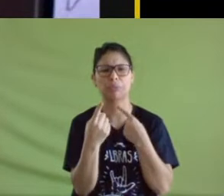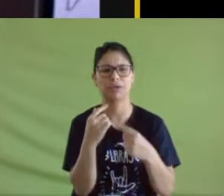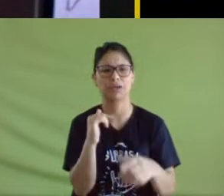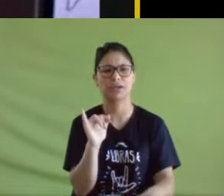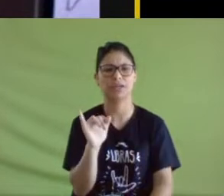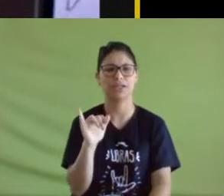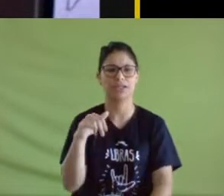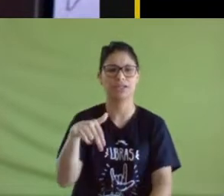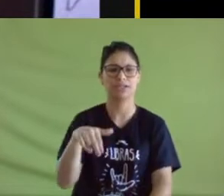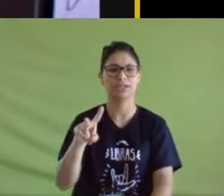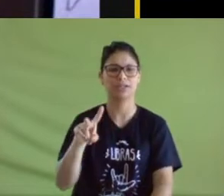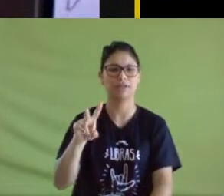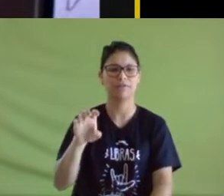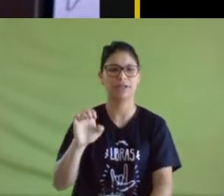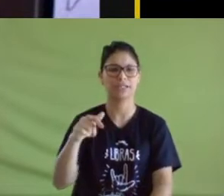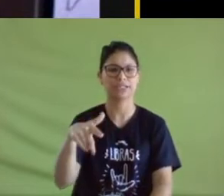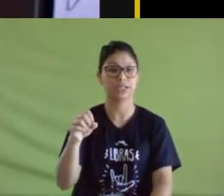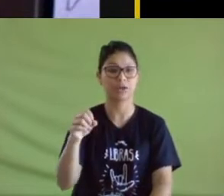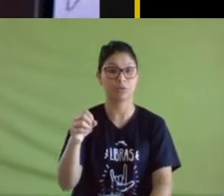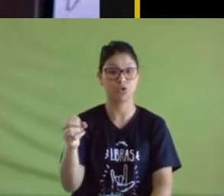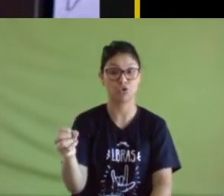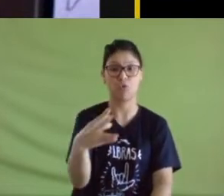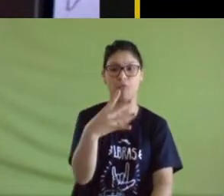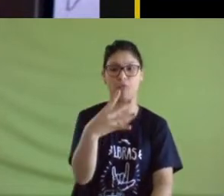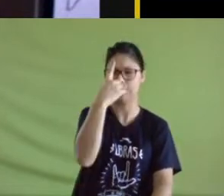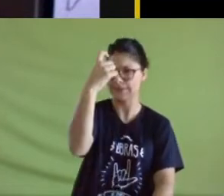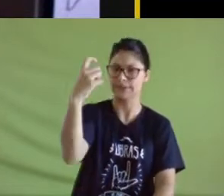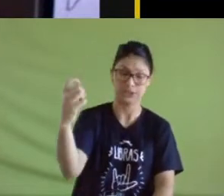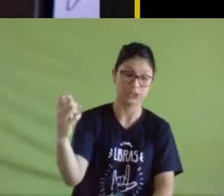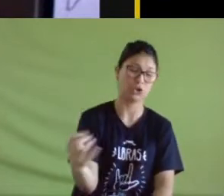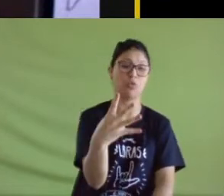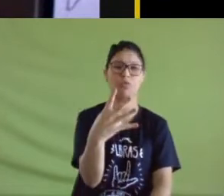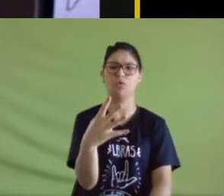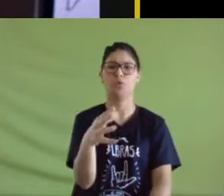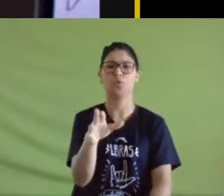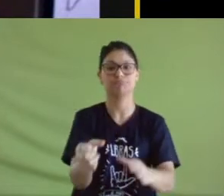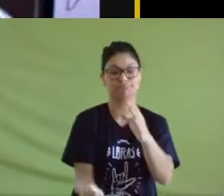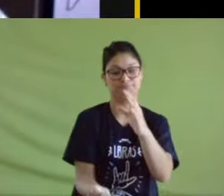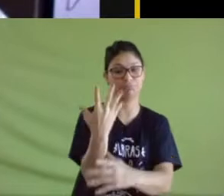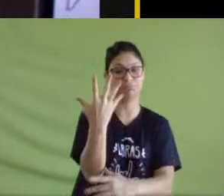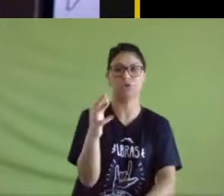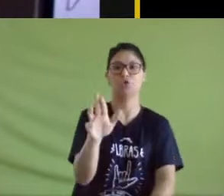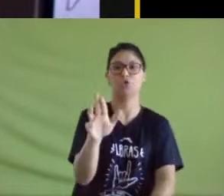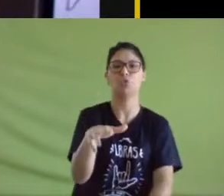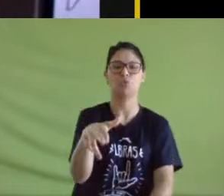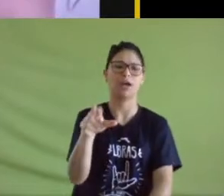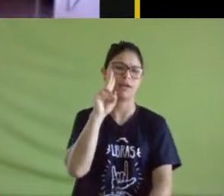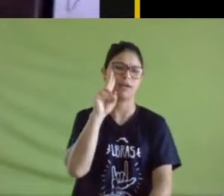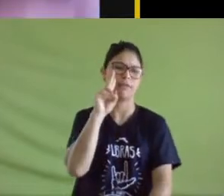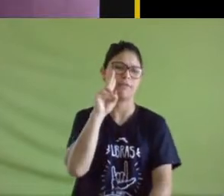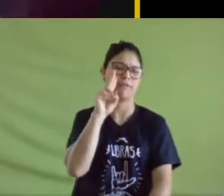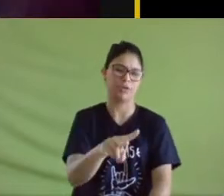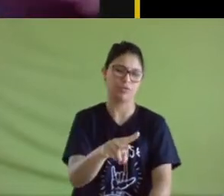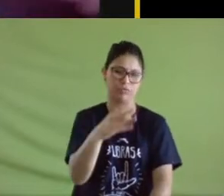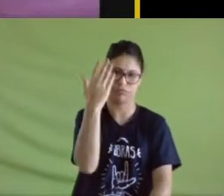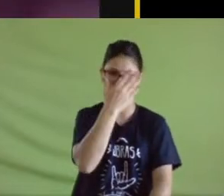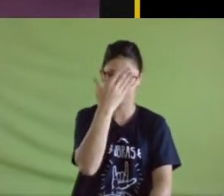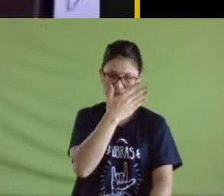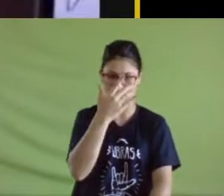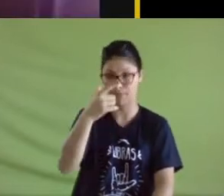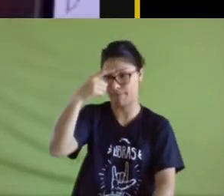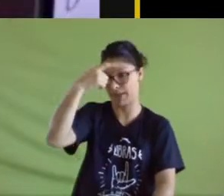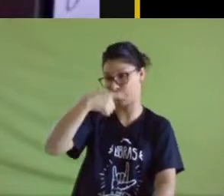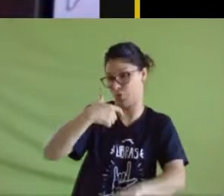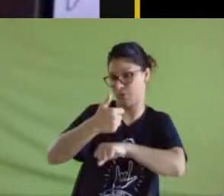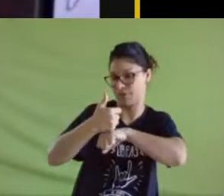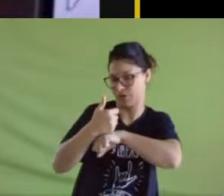invenção de alguma coisa nova, alguma coisa que ainda nunca foi vista. O inventor inventa coisas